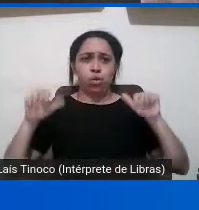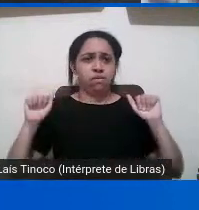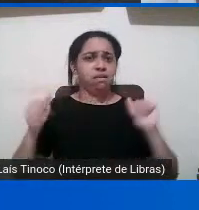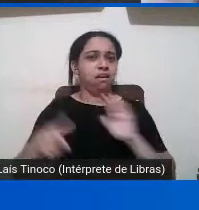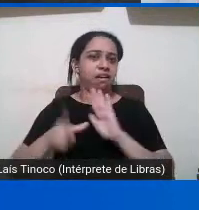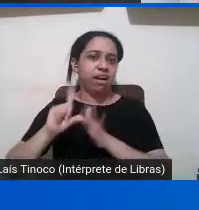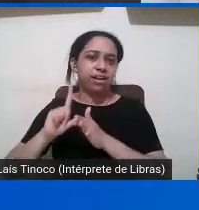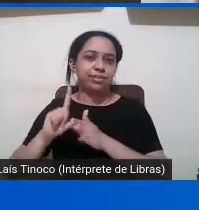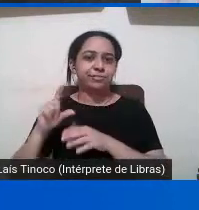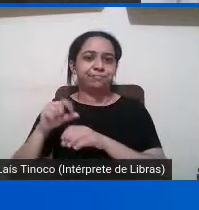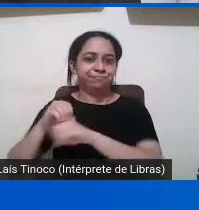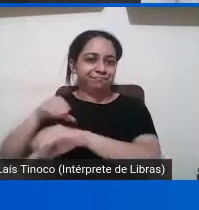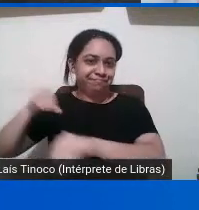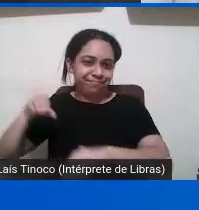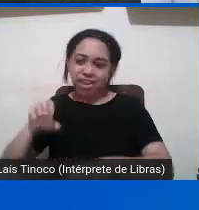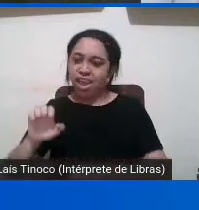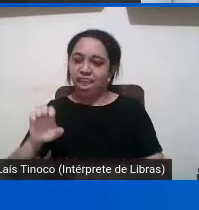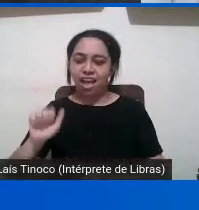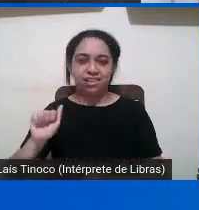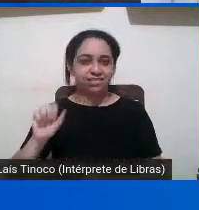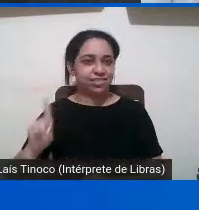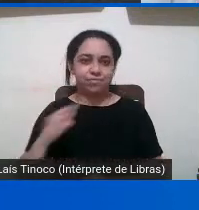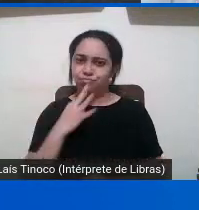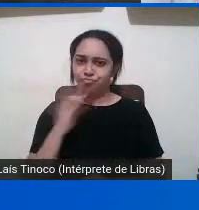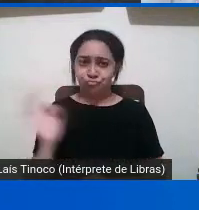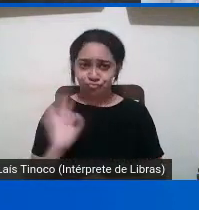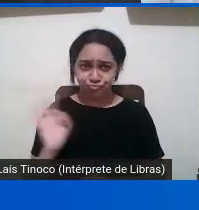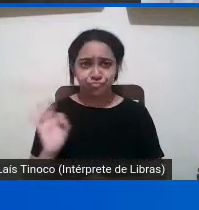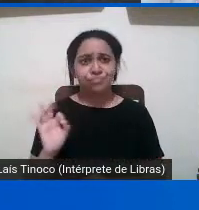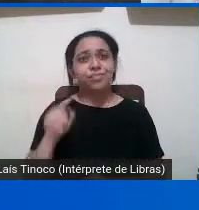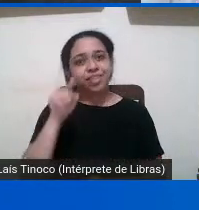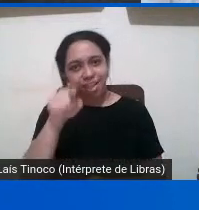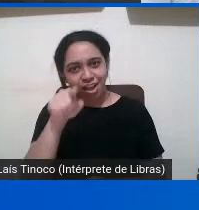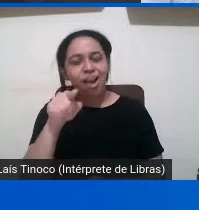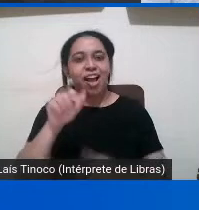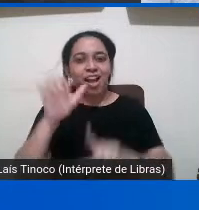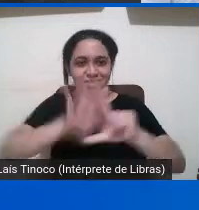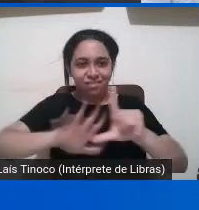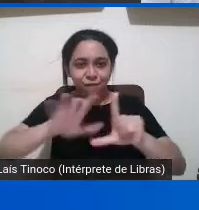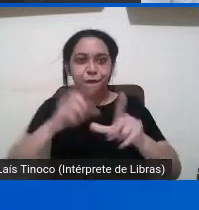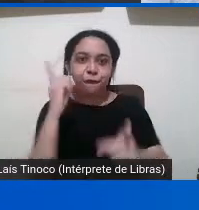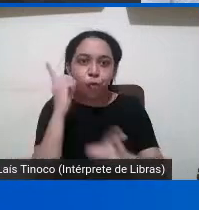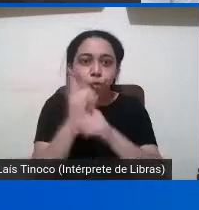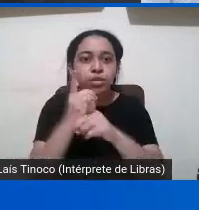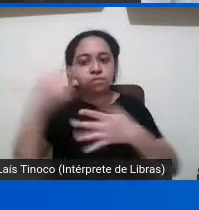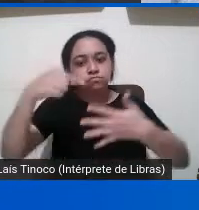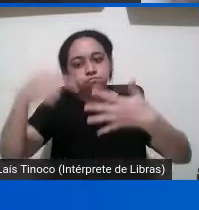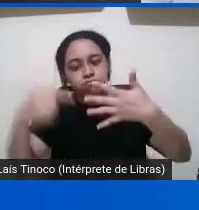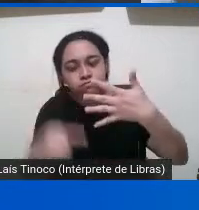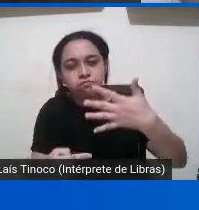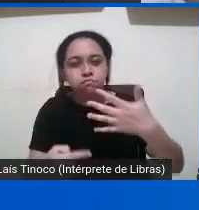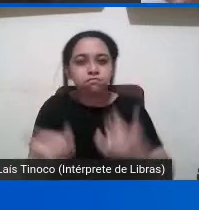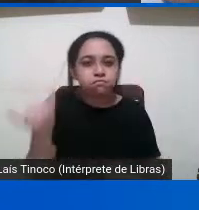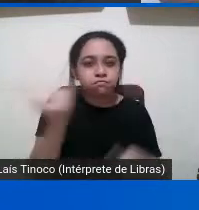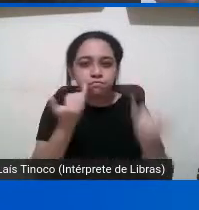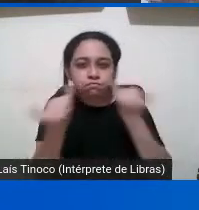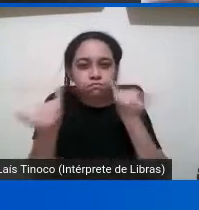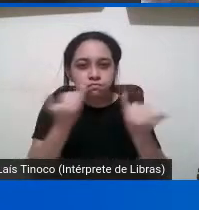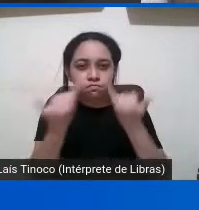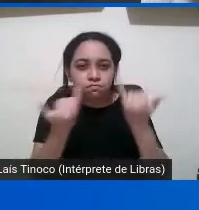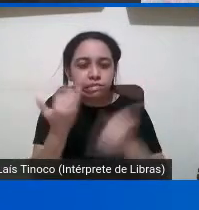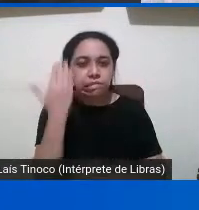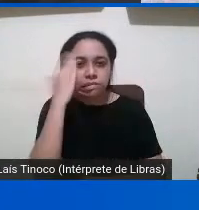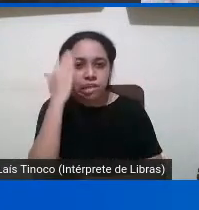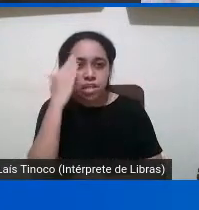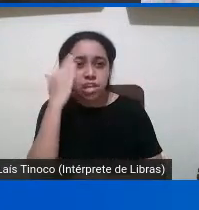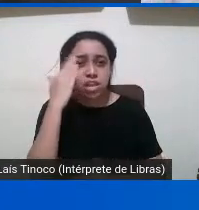a distância então é fundamental que ele tenha elementos que possam embasá-lo nessa expectativa de entender a modalidade